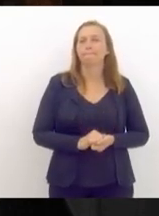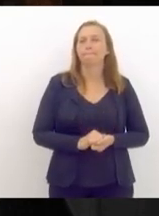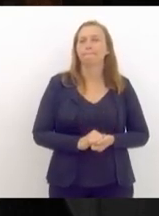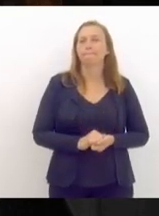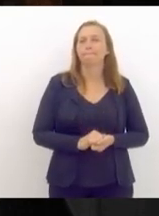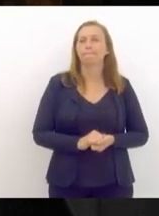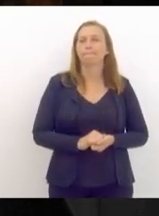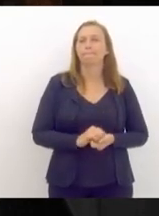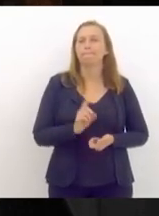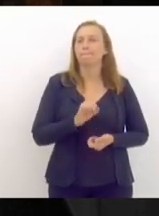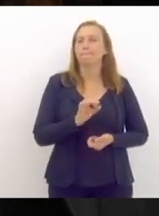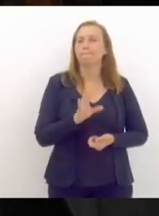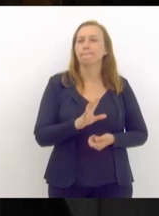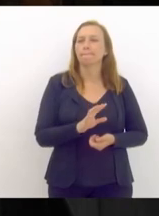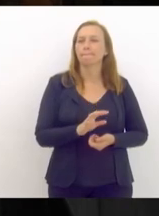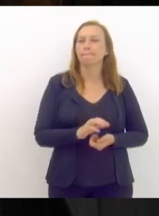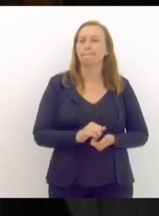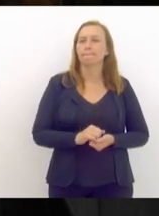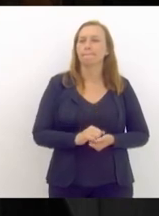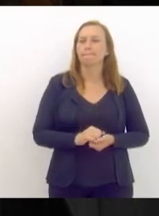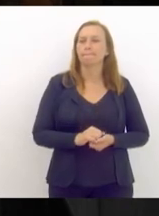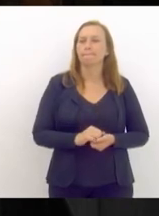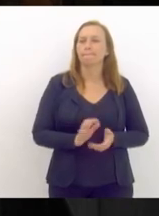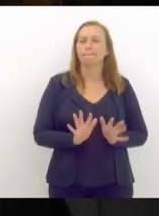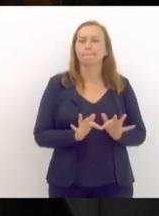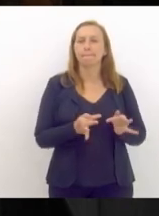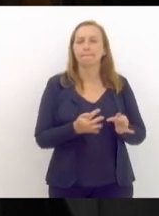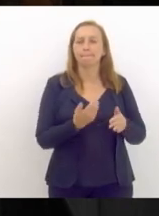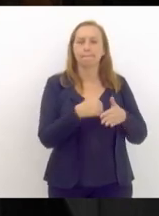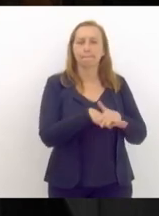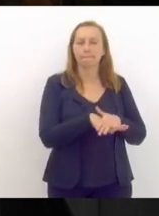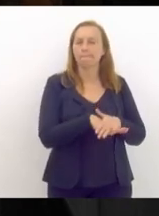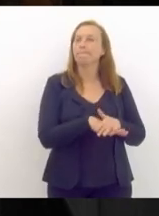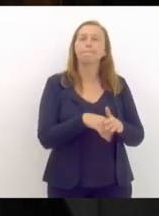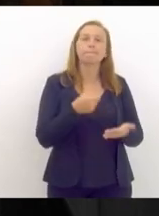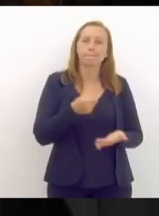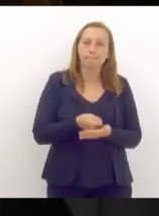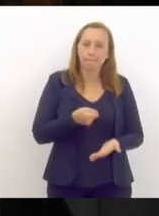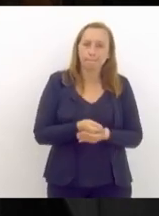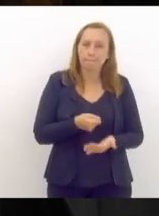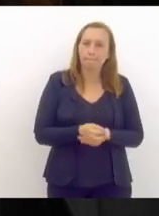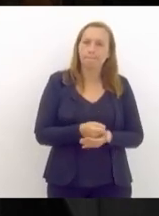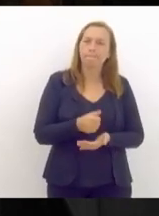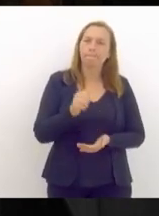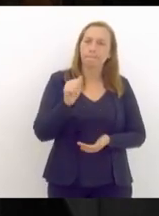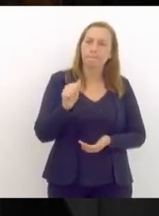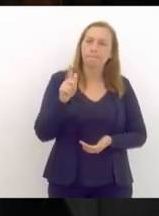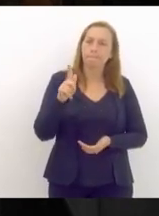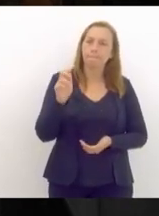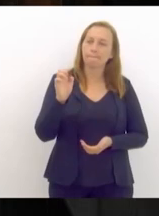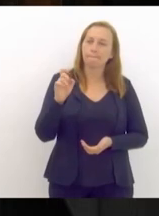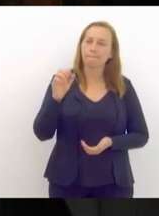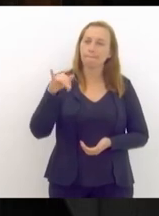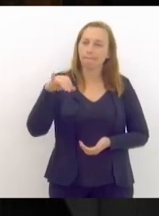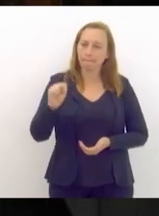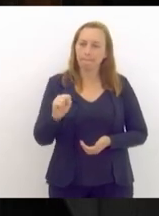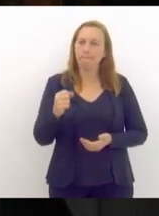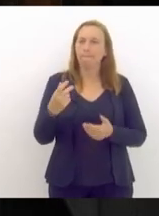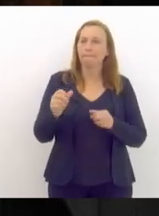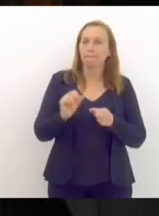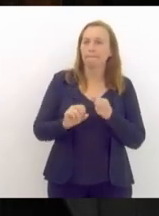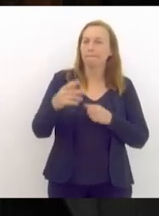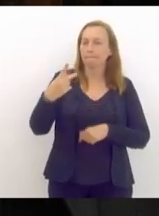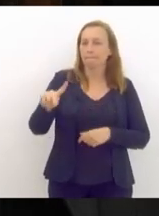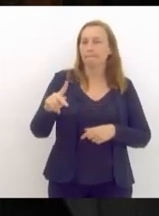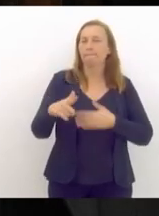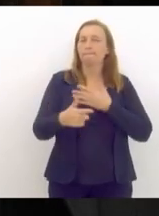que não só fiquem simplesmente numa multa, a gente tem que cobrar a Genersa também, que a Genersa exerça seu papel